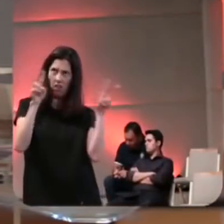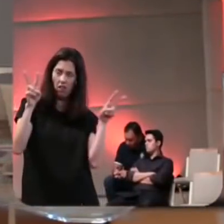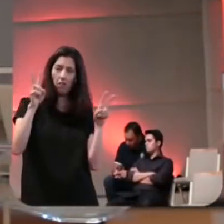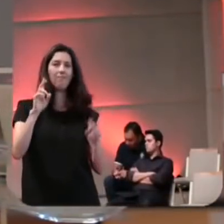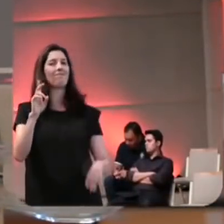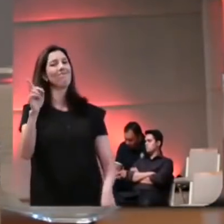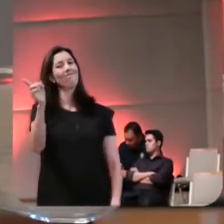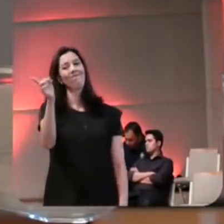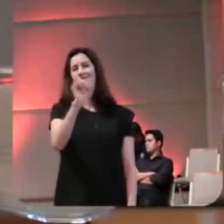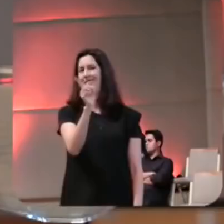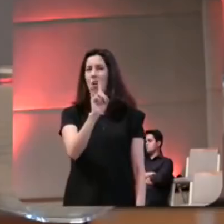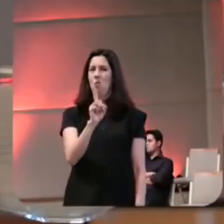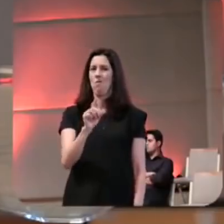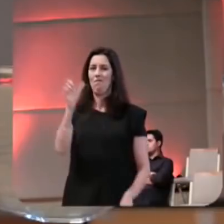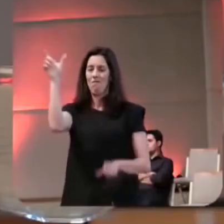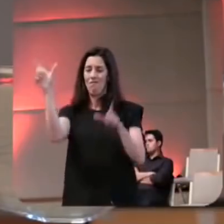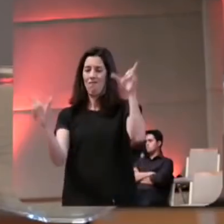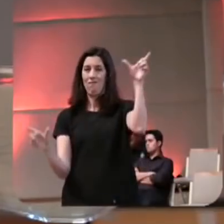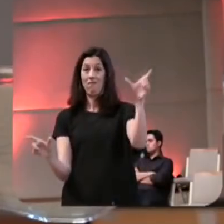Um